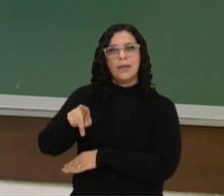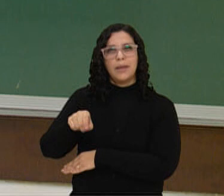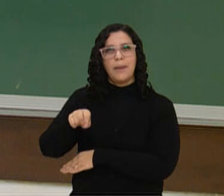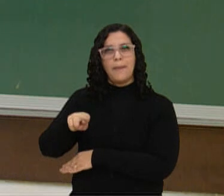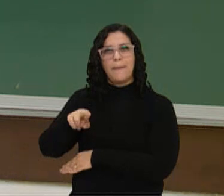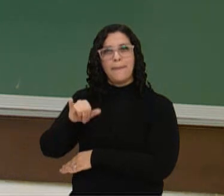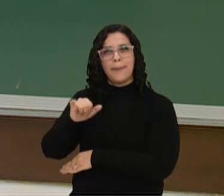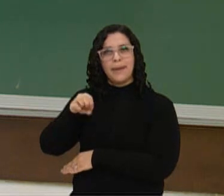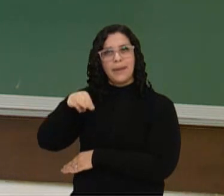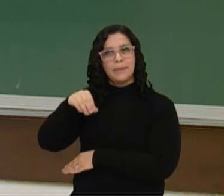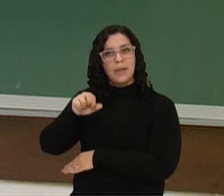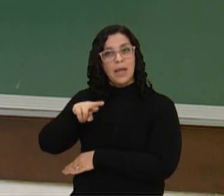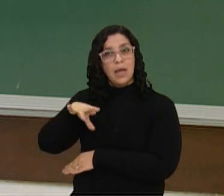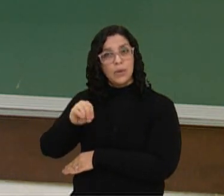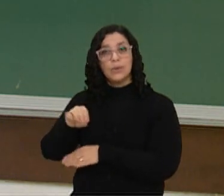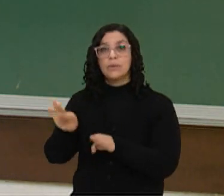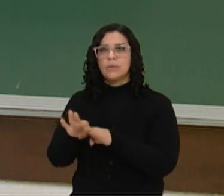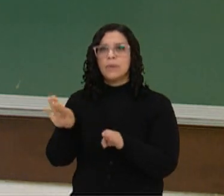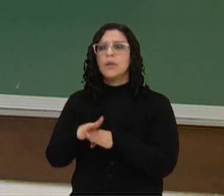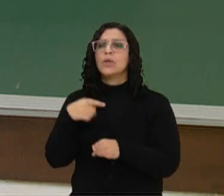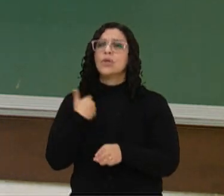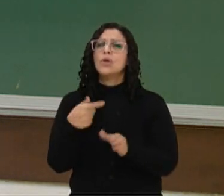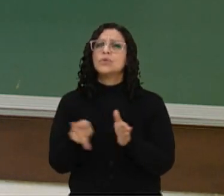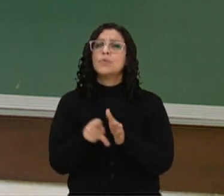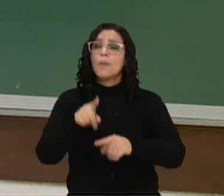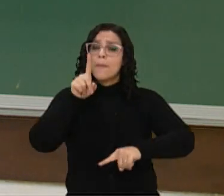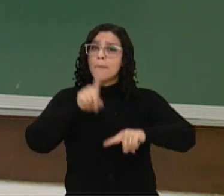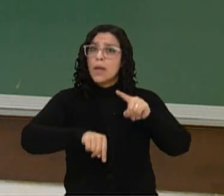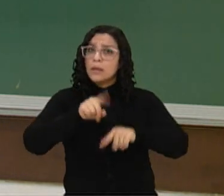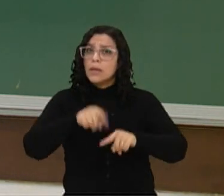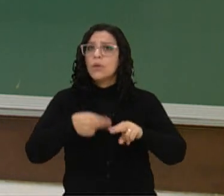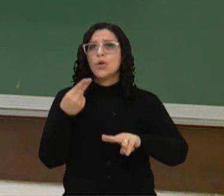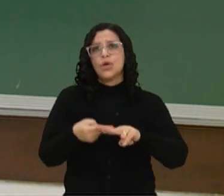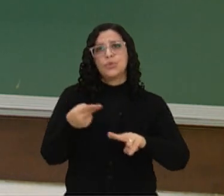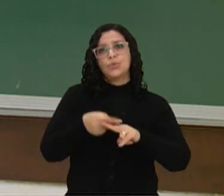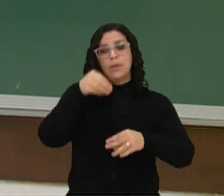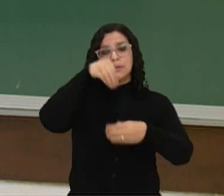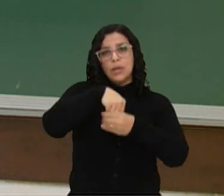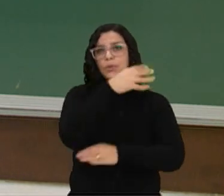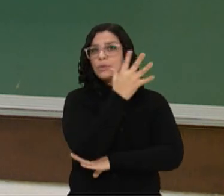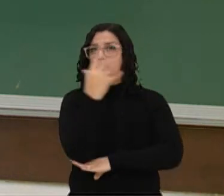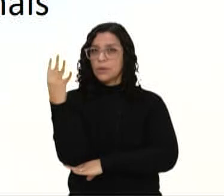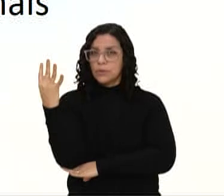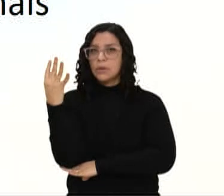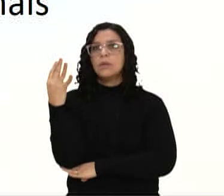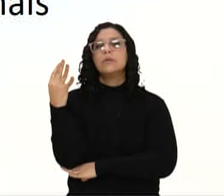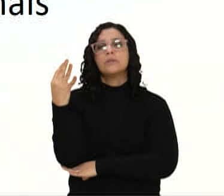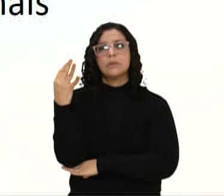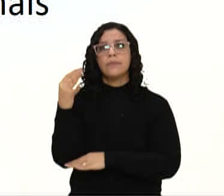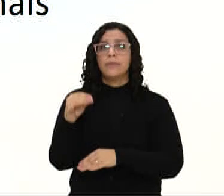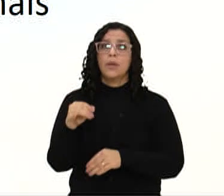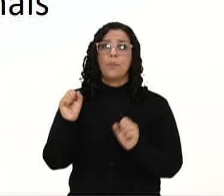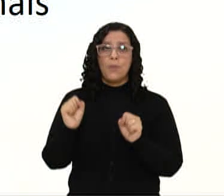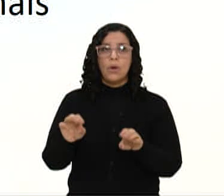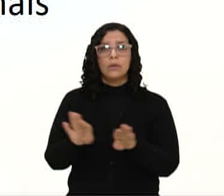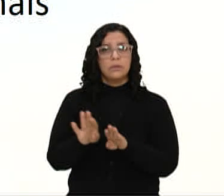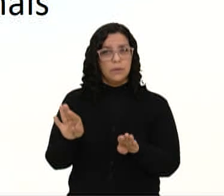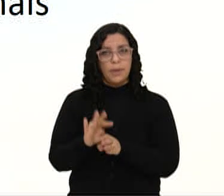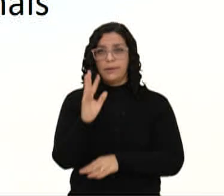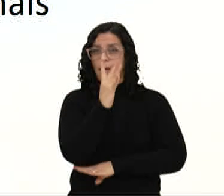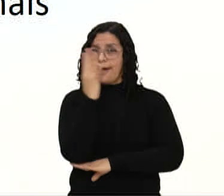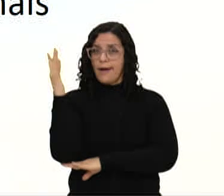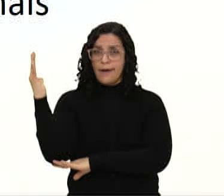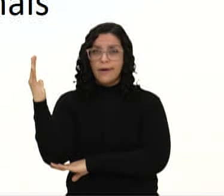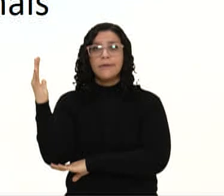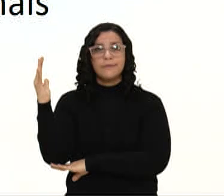primário. E o extrativismo, né, que é a coleta de recursos naturais do meio natural, sejam eles vegetais, que